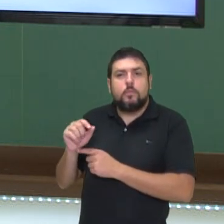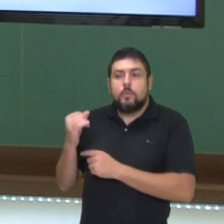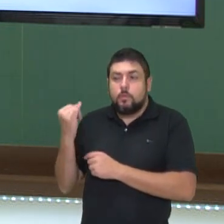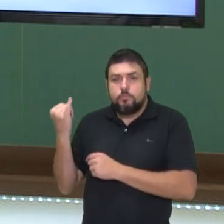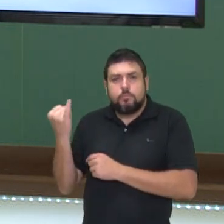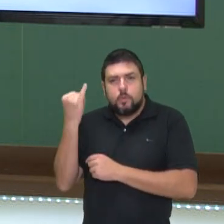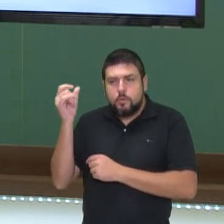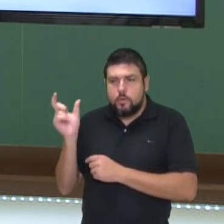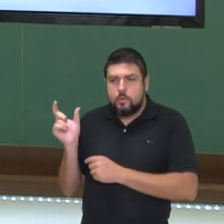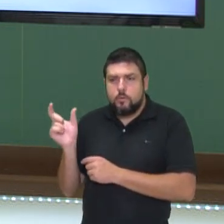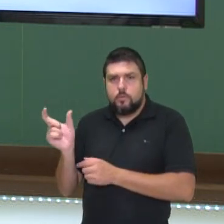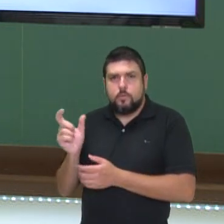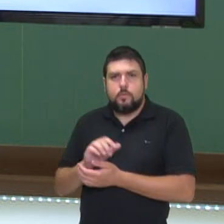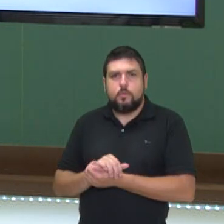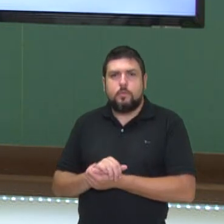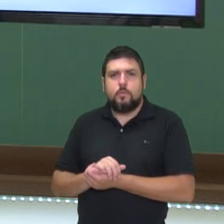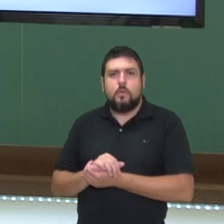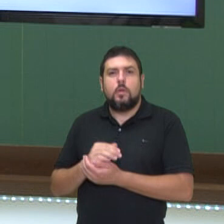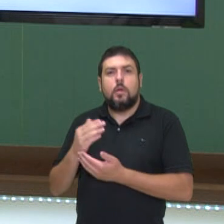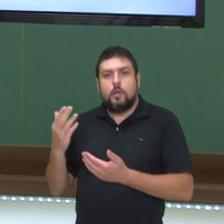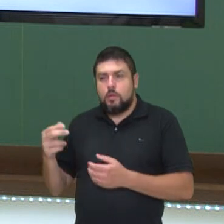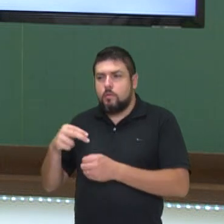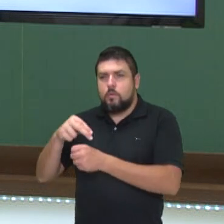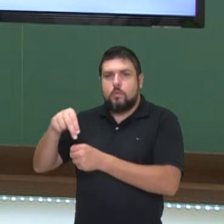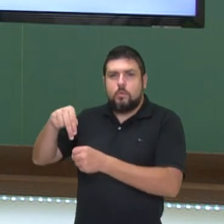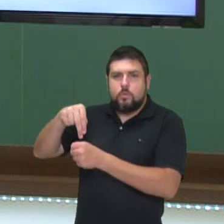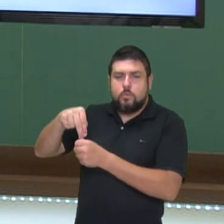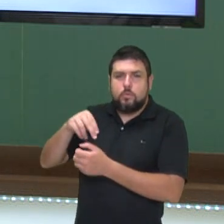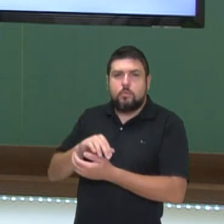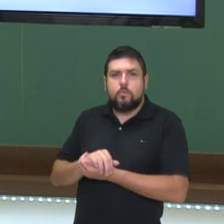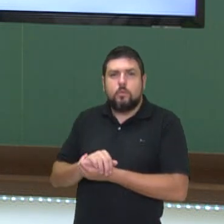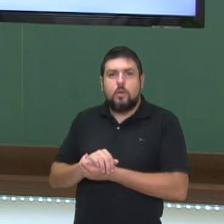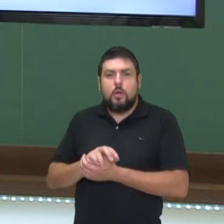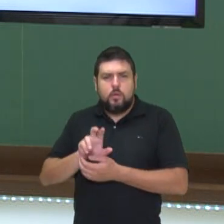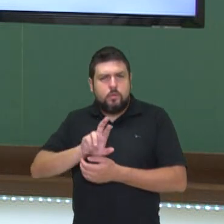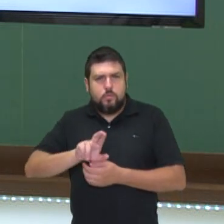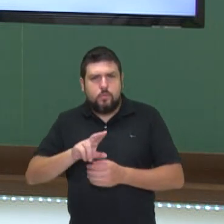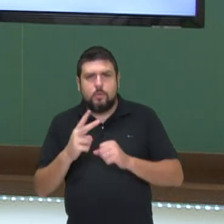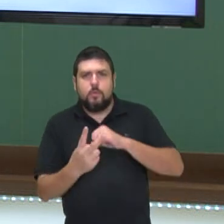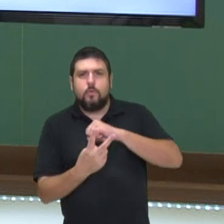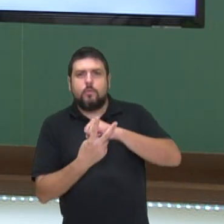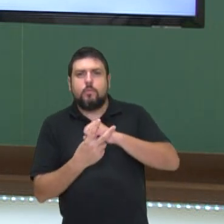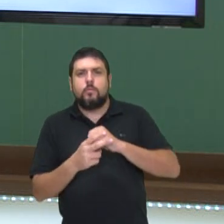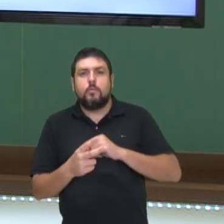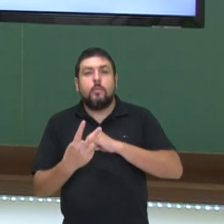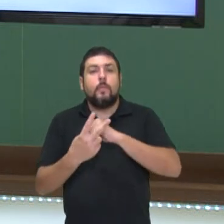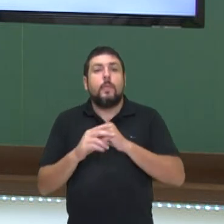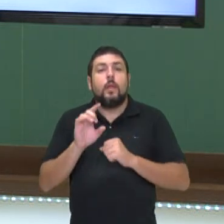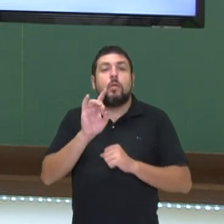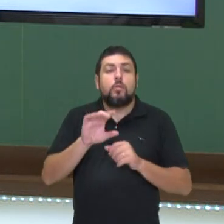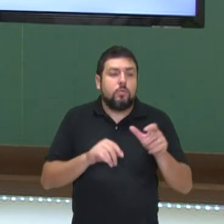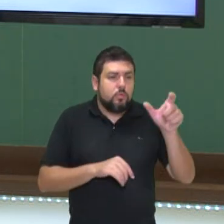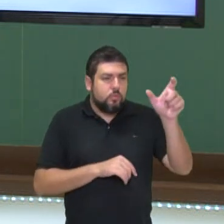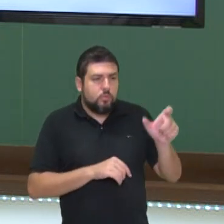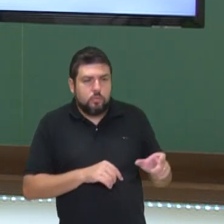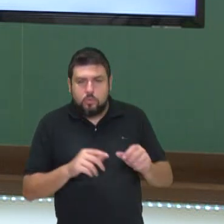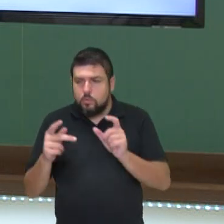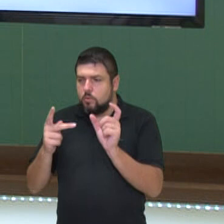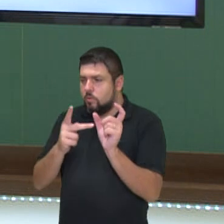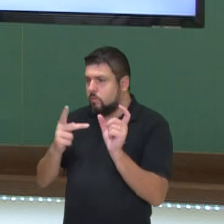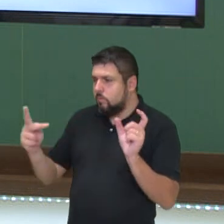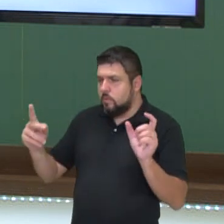disso. Então, é um núcleo do predicado, e não o verbo. O verbo apenas faz essa ligação entre sujeito e